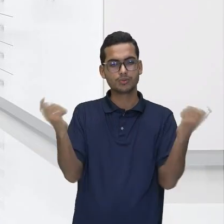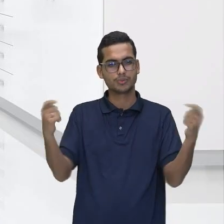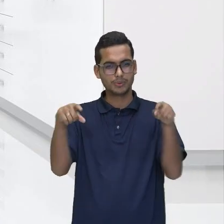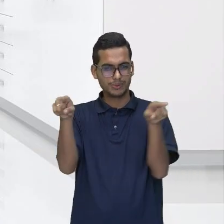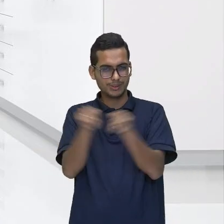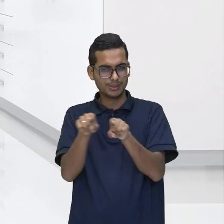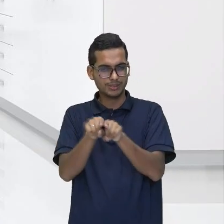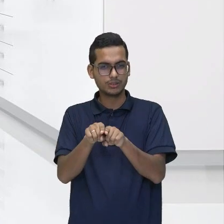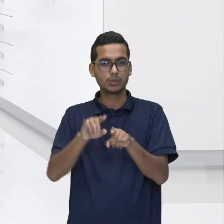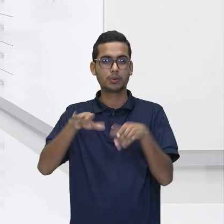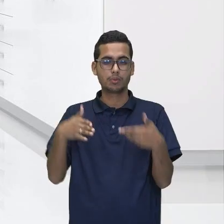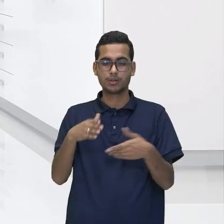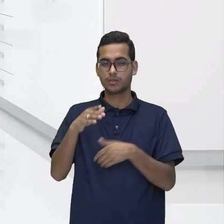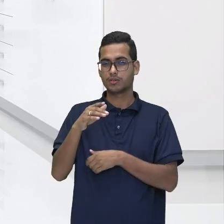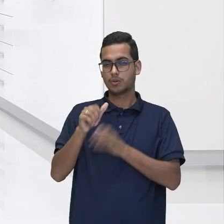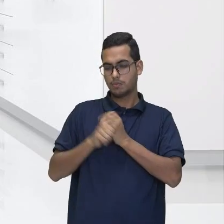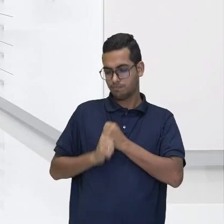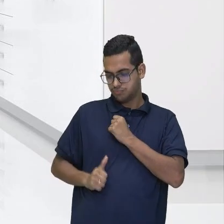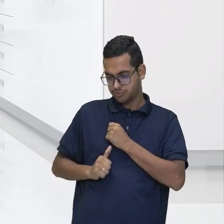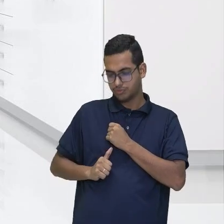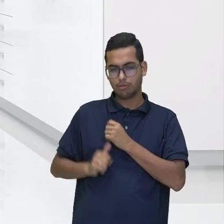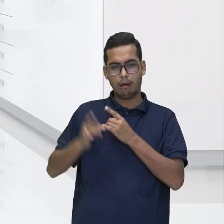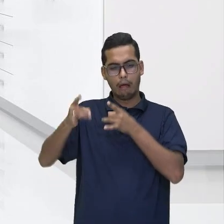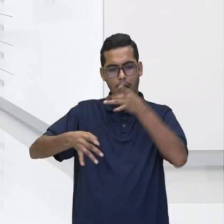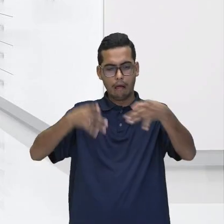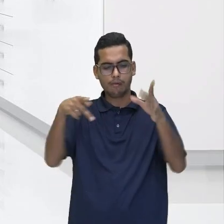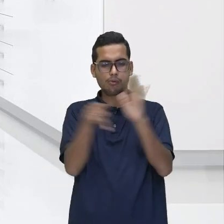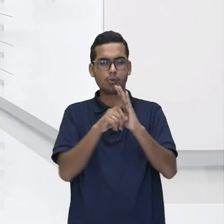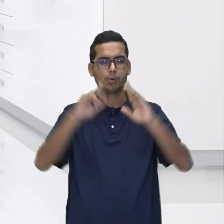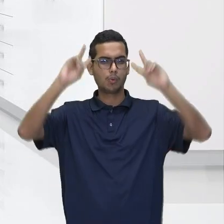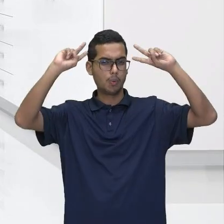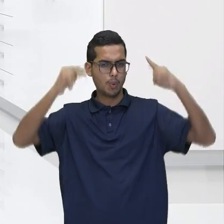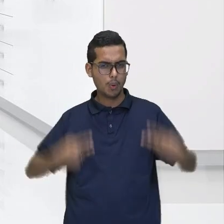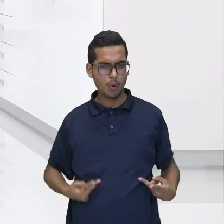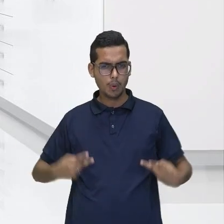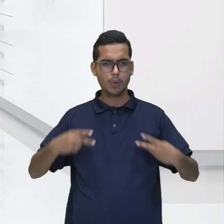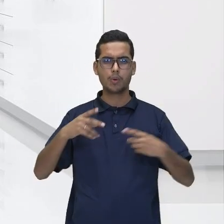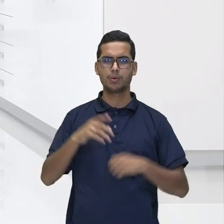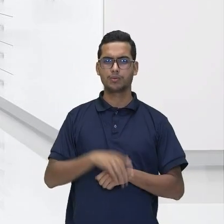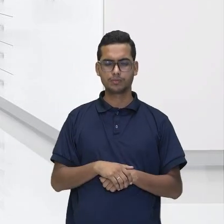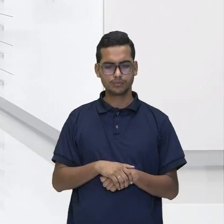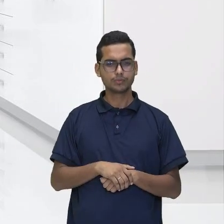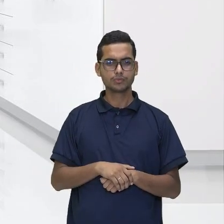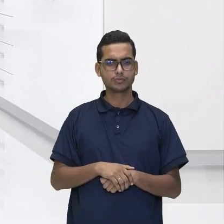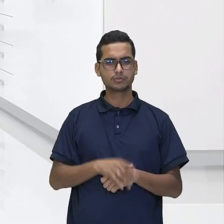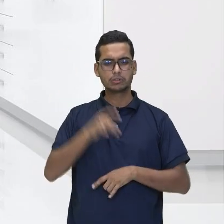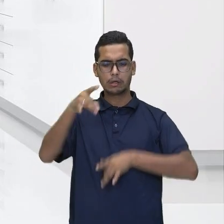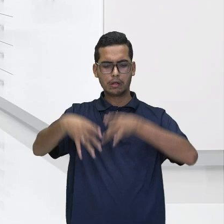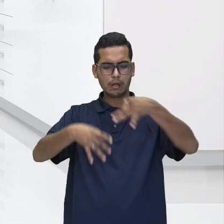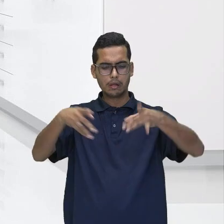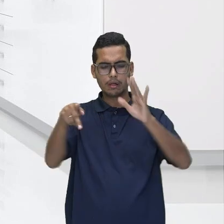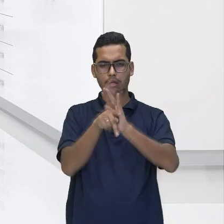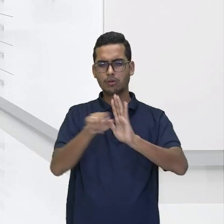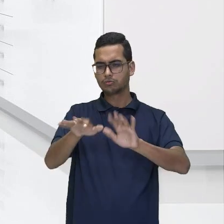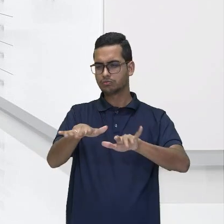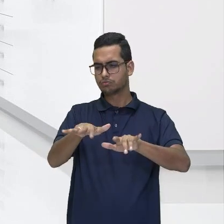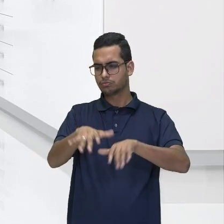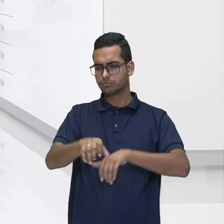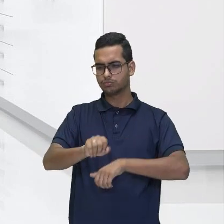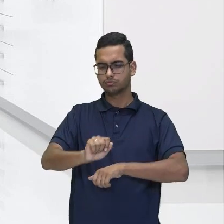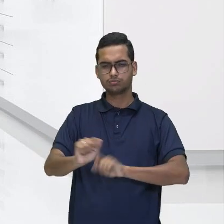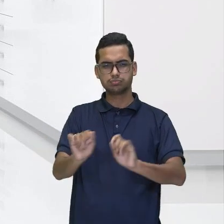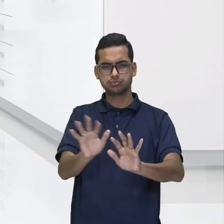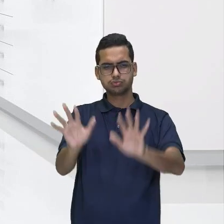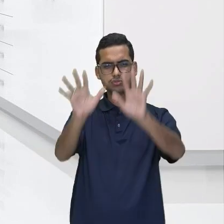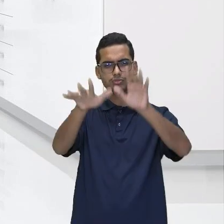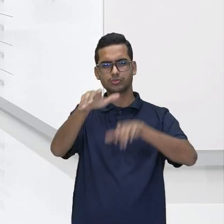adequada desses dejetos humanos, e ambientes com pouca infraestrutura, como interiores dos